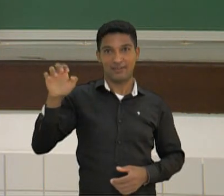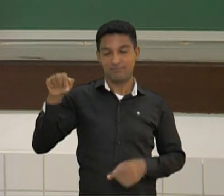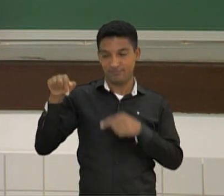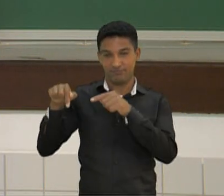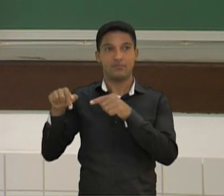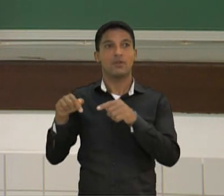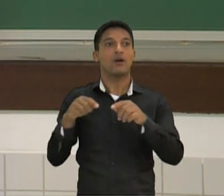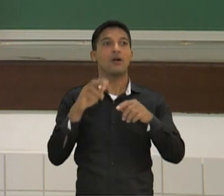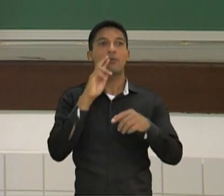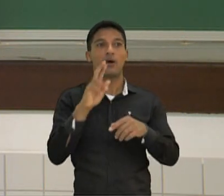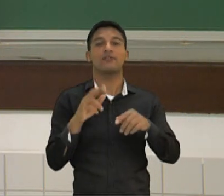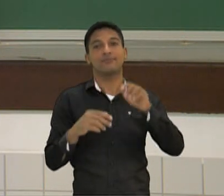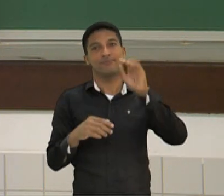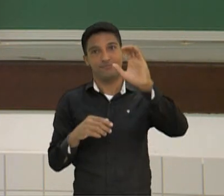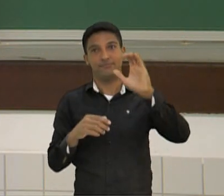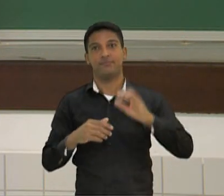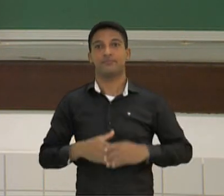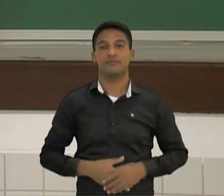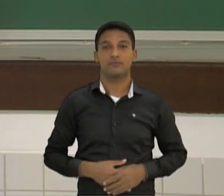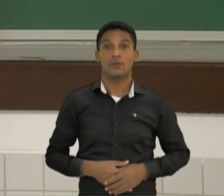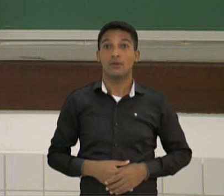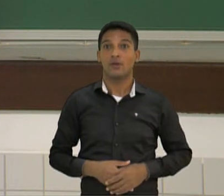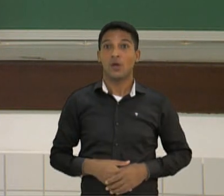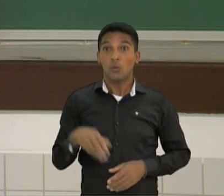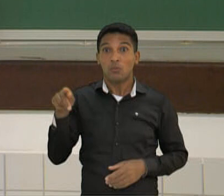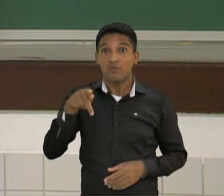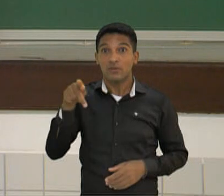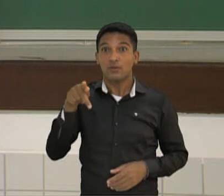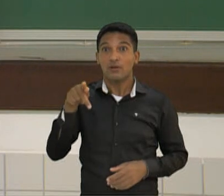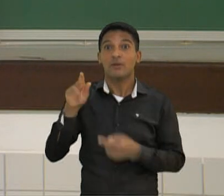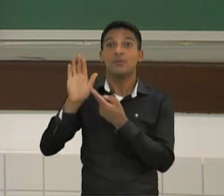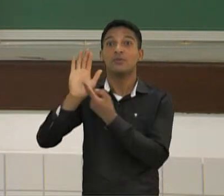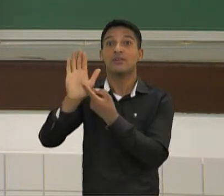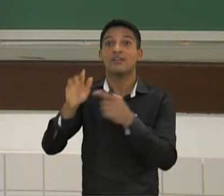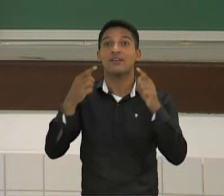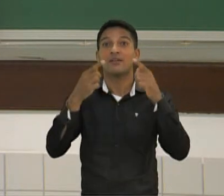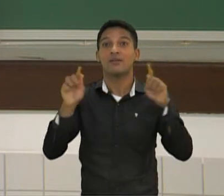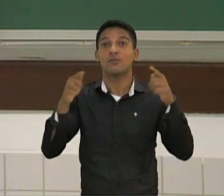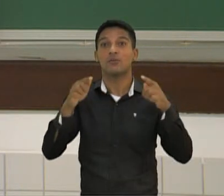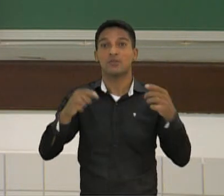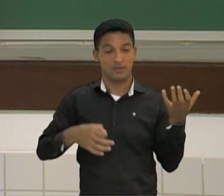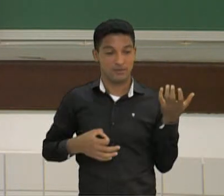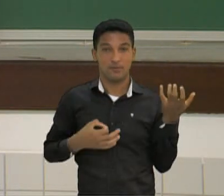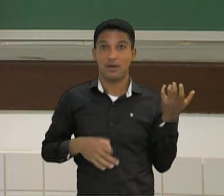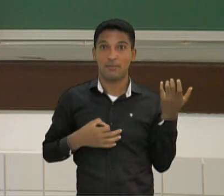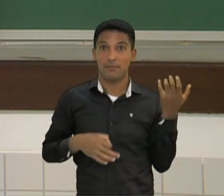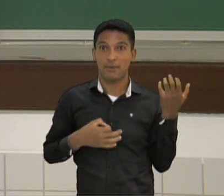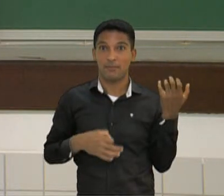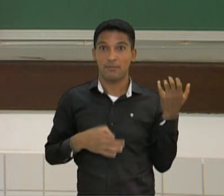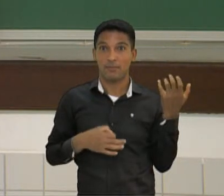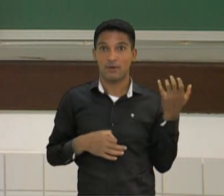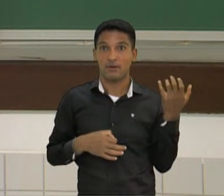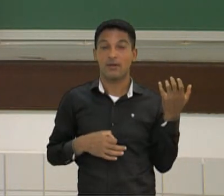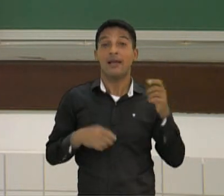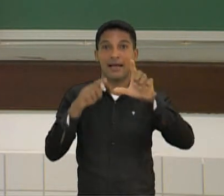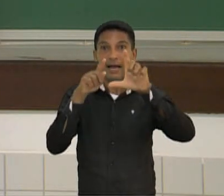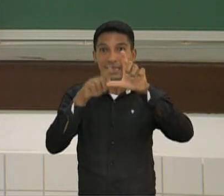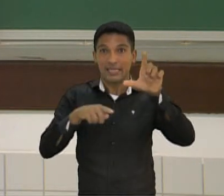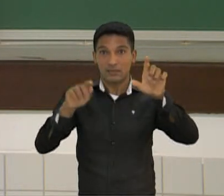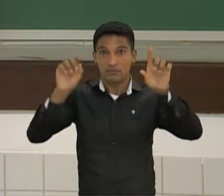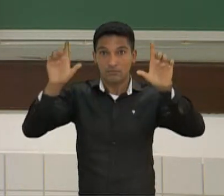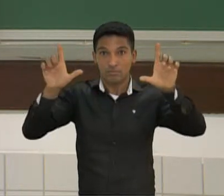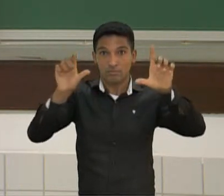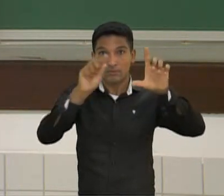de biologia, uma retomada de conteúdo, eu trouxe uma música para vocês. Tá? A letra vai ficar aqui na tela para a gente poder acompanhar. E eu trouxe